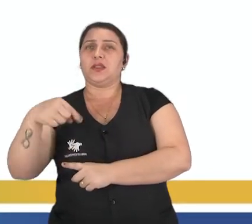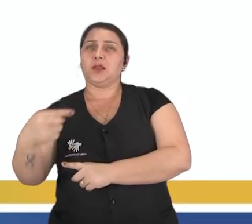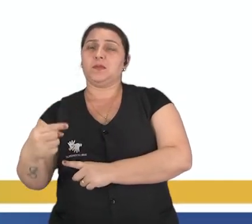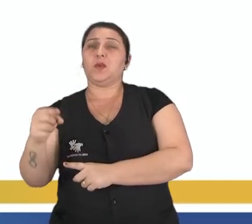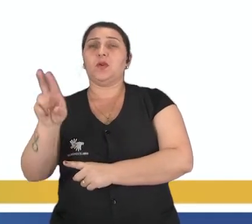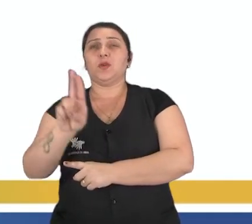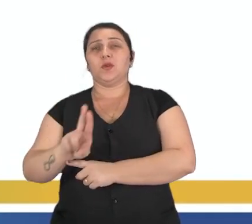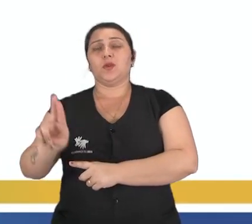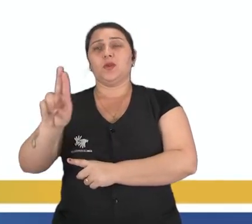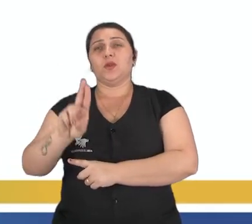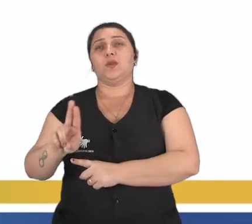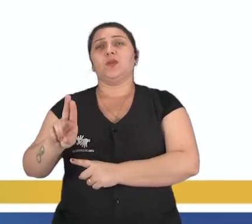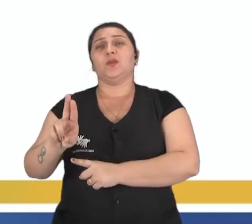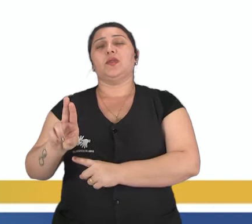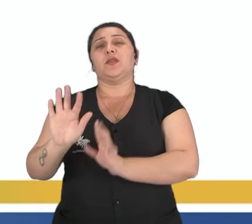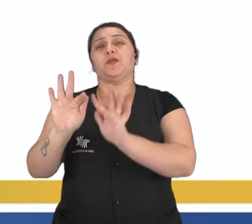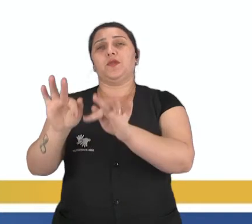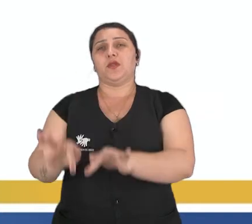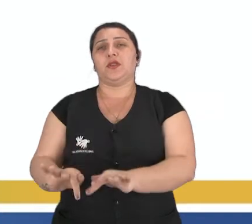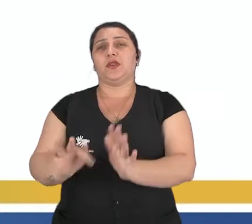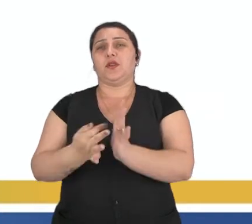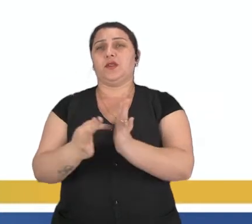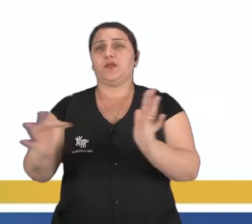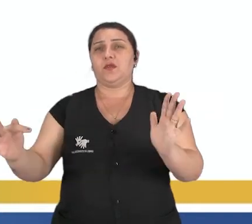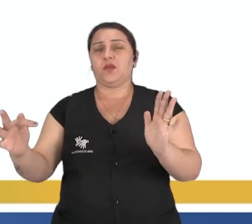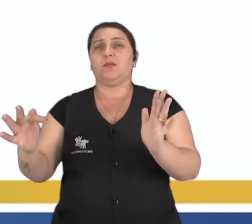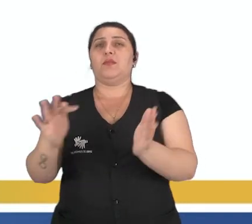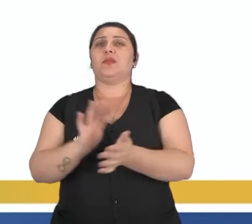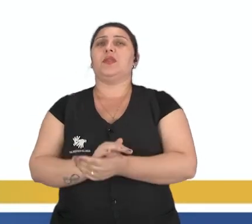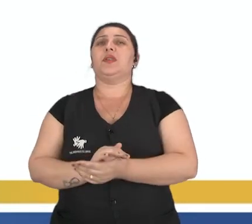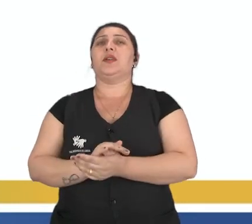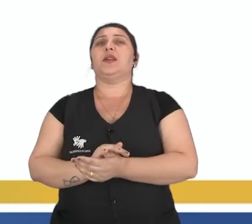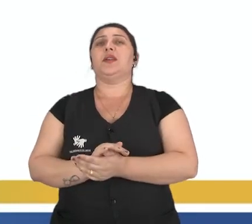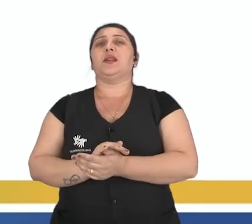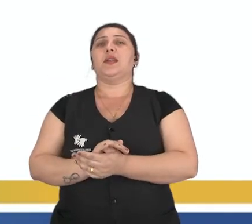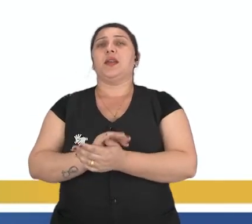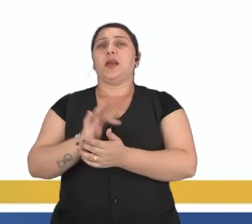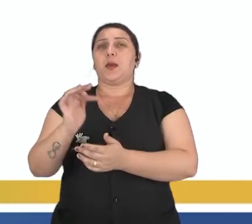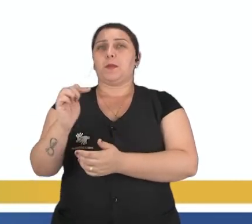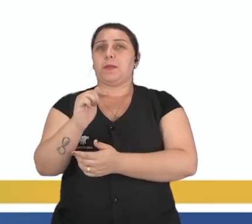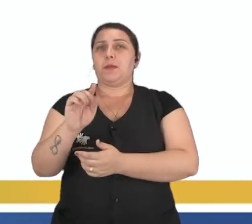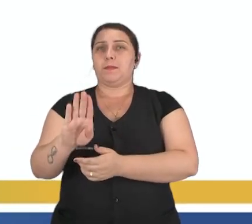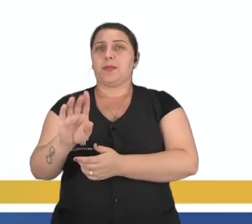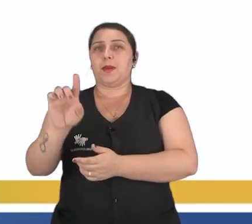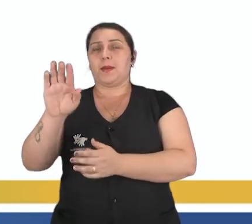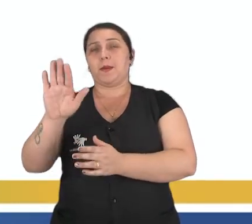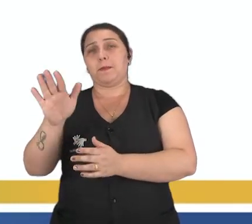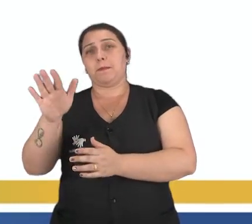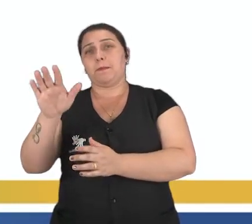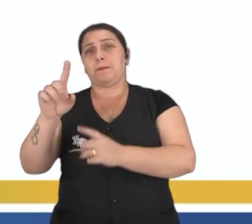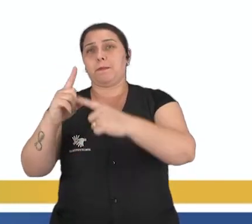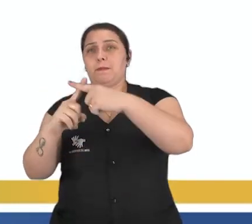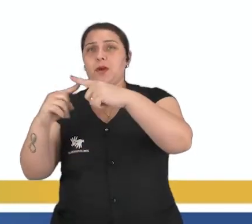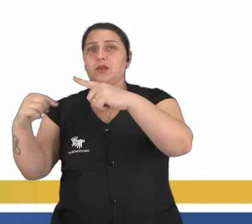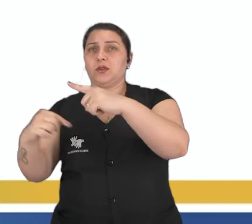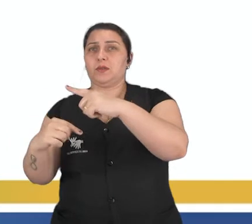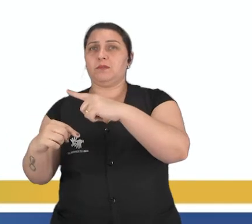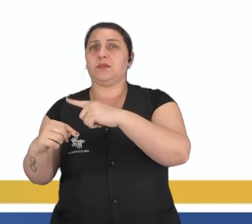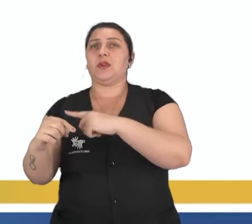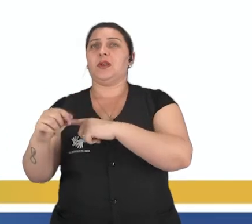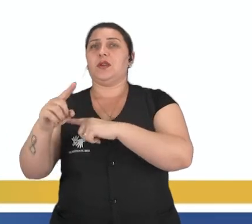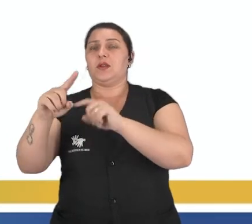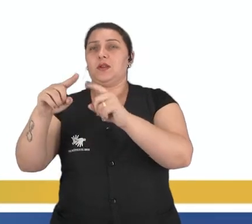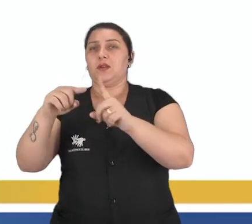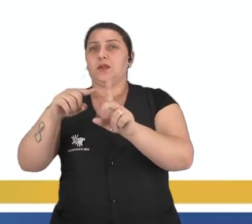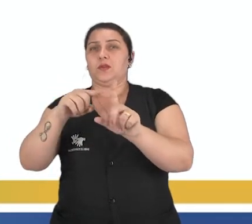gente usa, né, a parte final da fórmula de Bhaskara. X igual a menos b mais ou menos raiz de delta sobre 2a. Repare que o delta